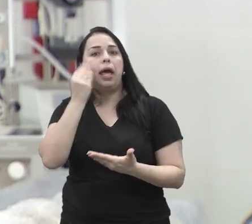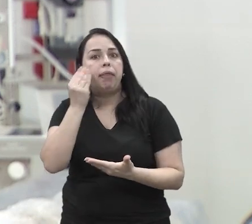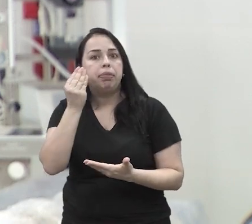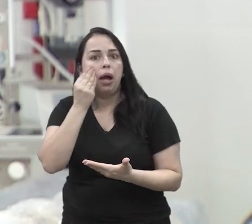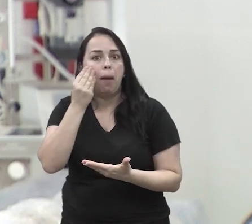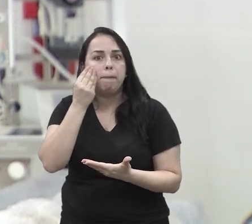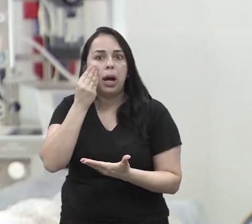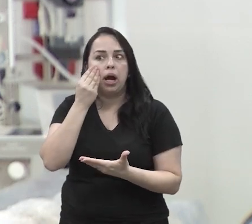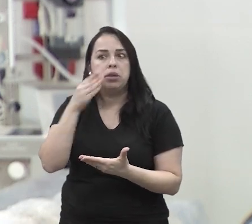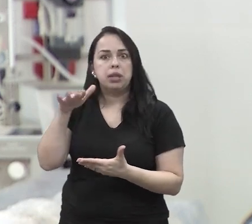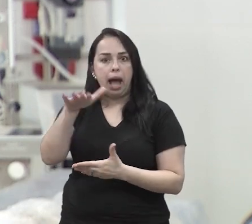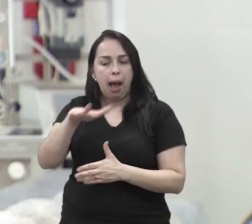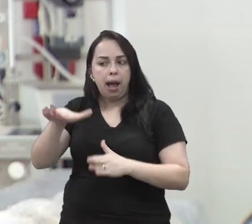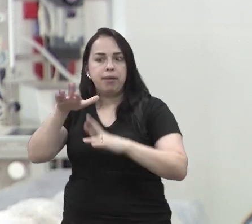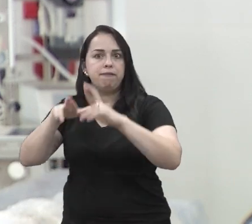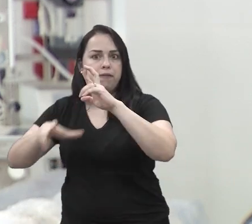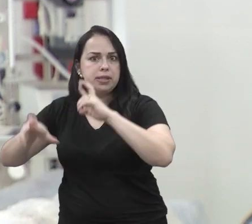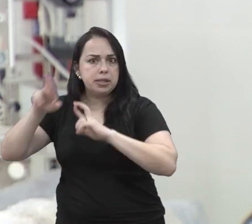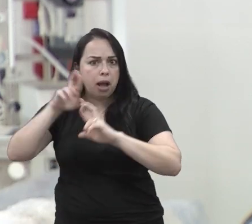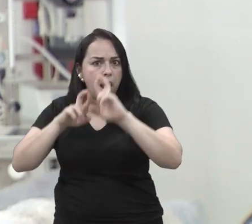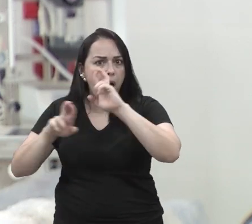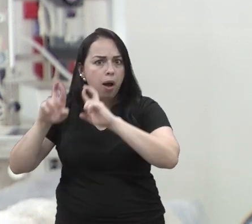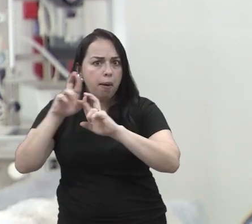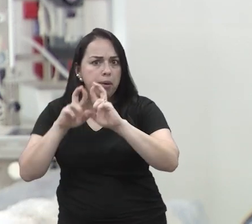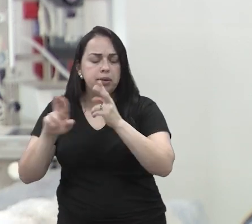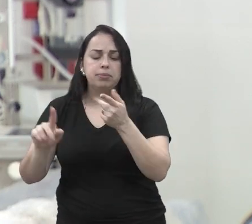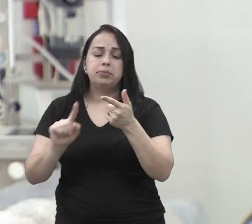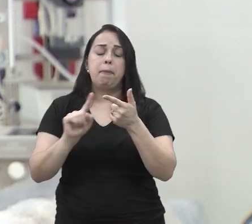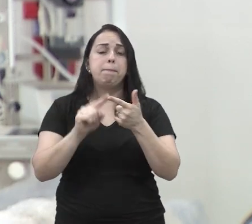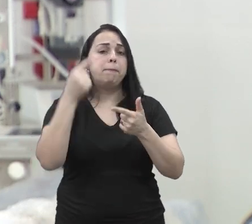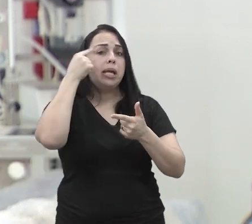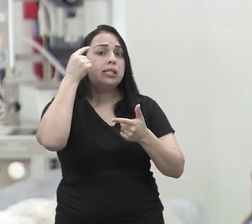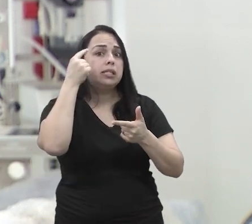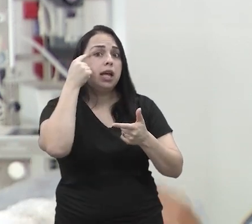erros. Tentamos unir tanto a parte fiscal,